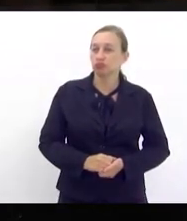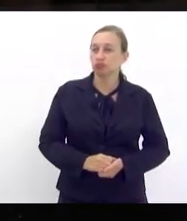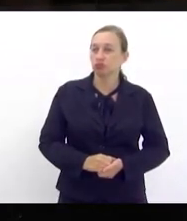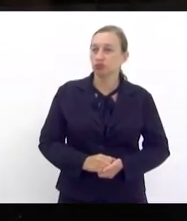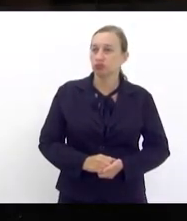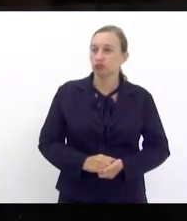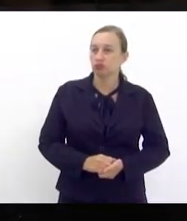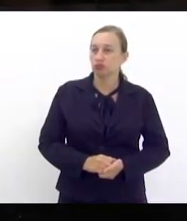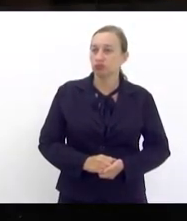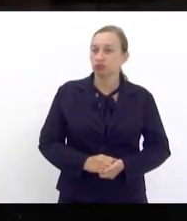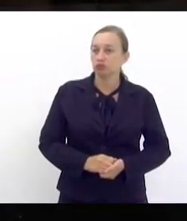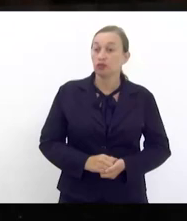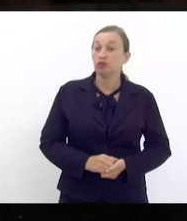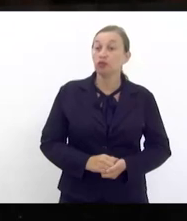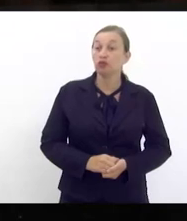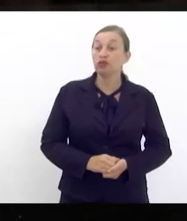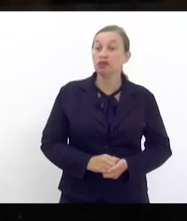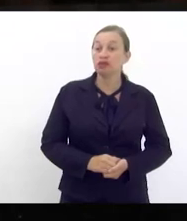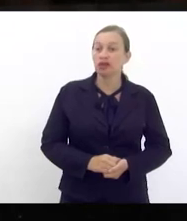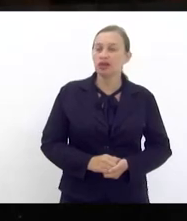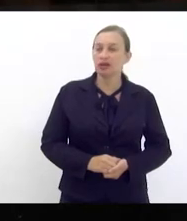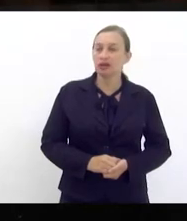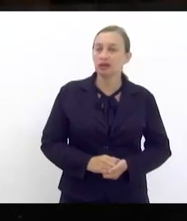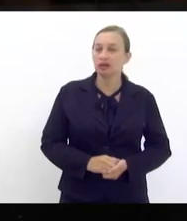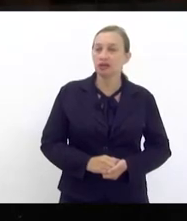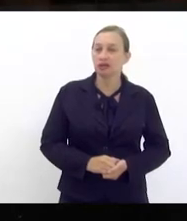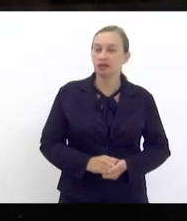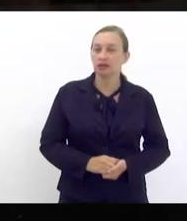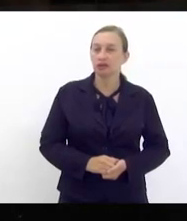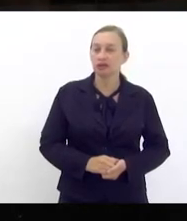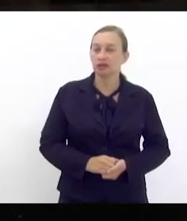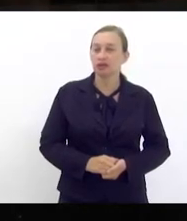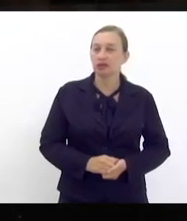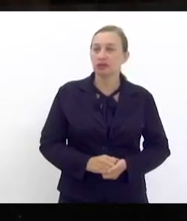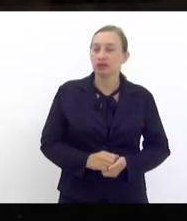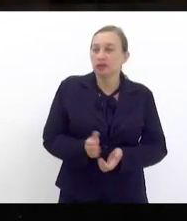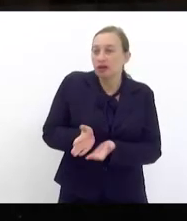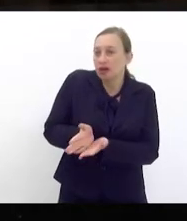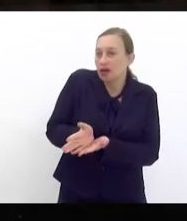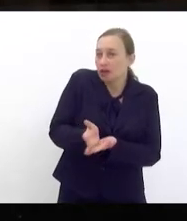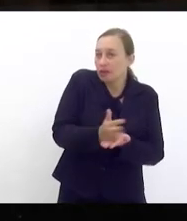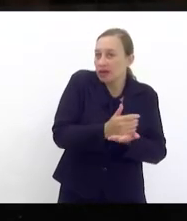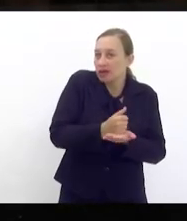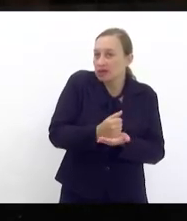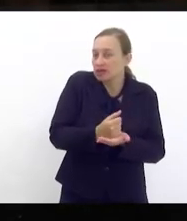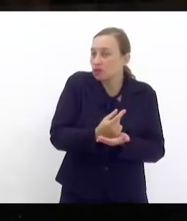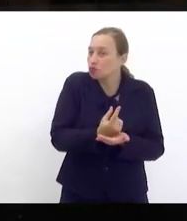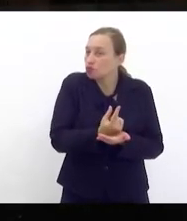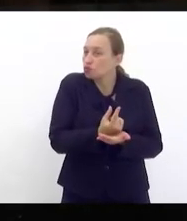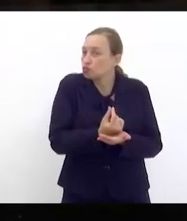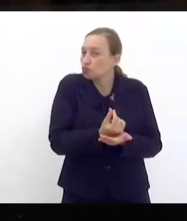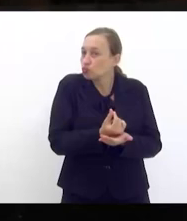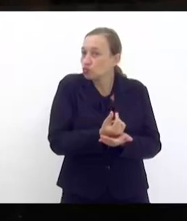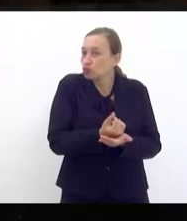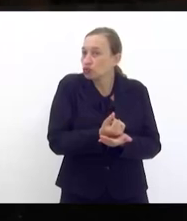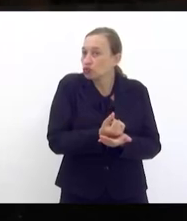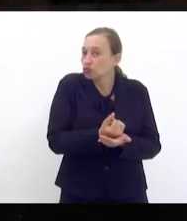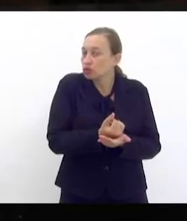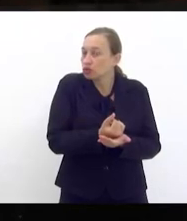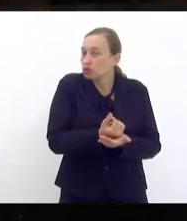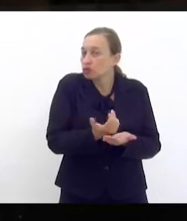projeto de receita, de recuperação de receita a partir da